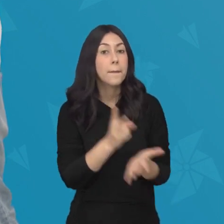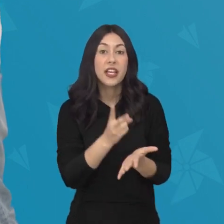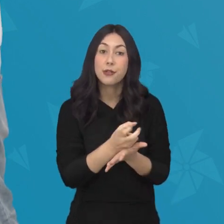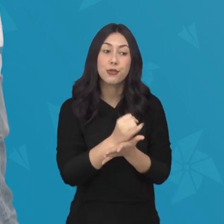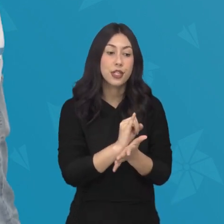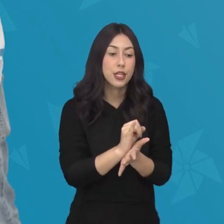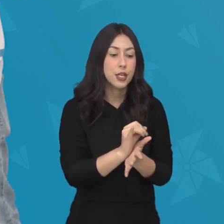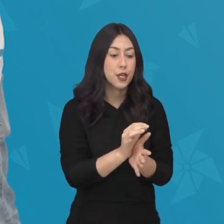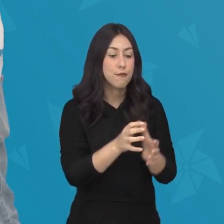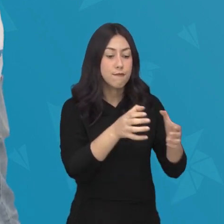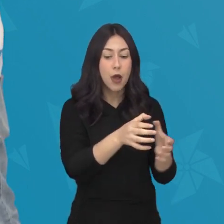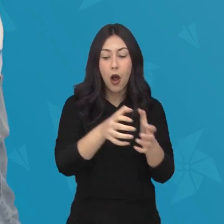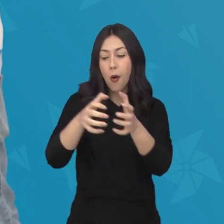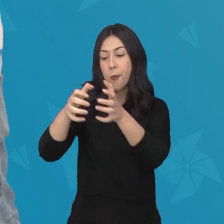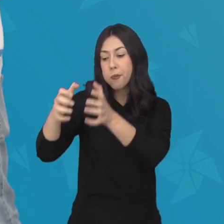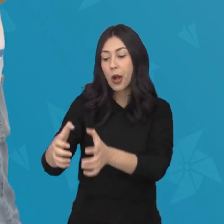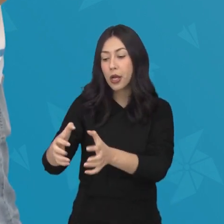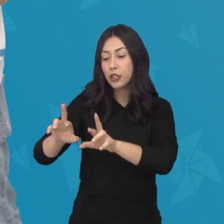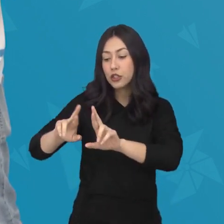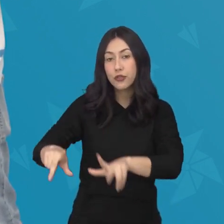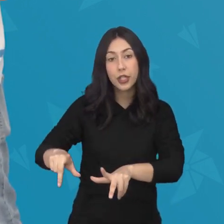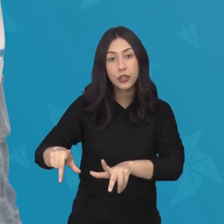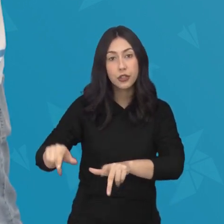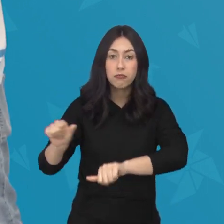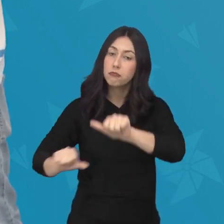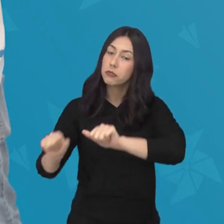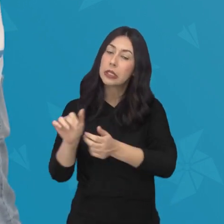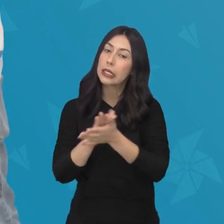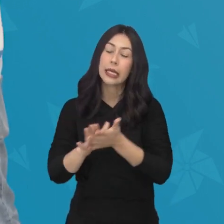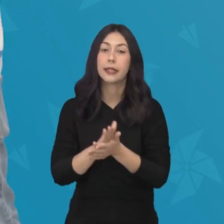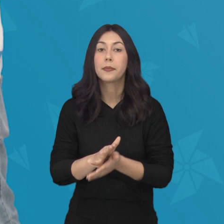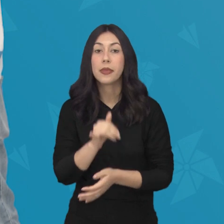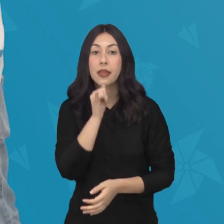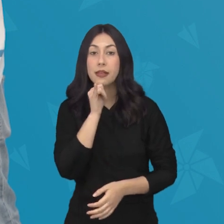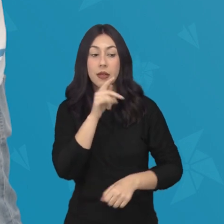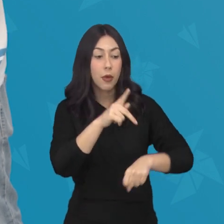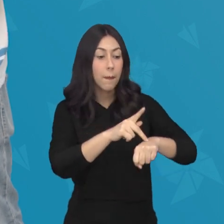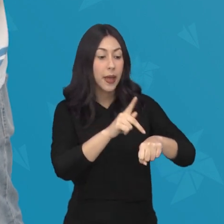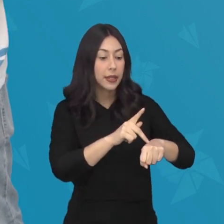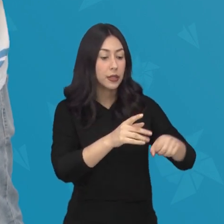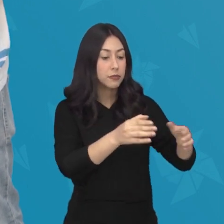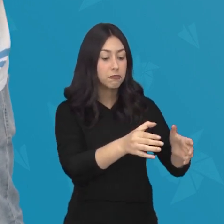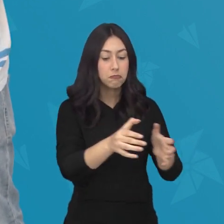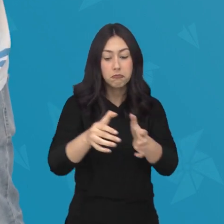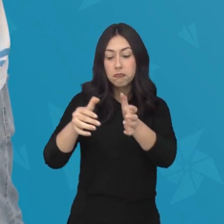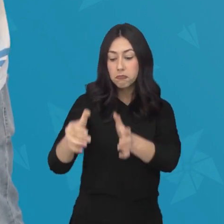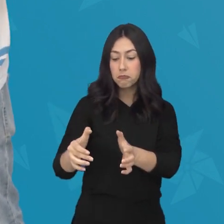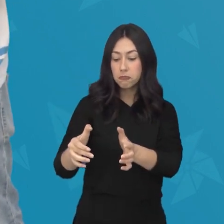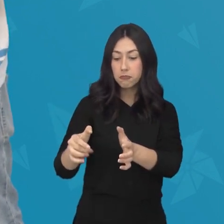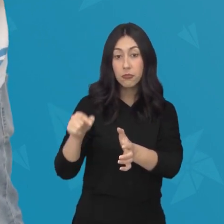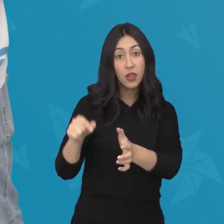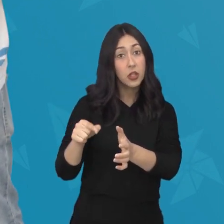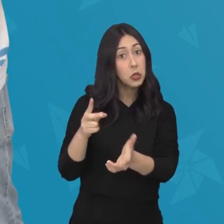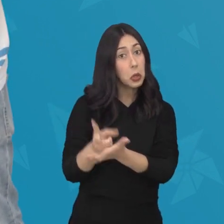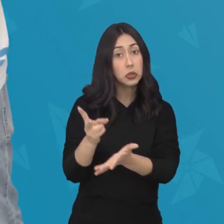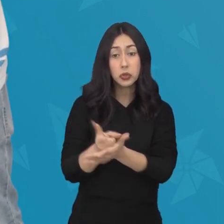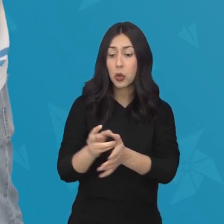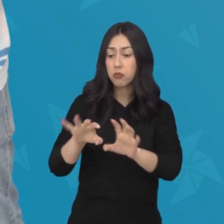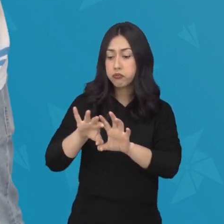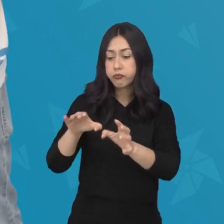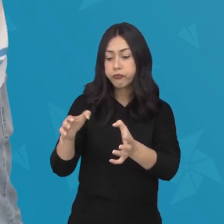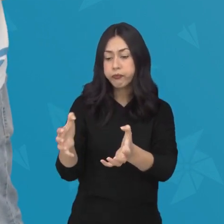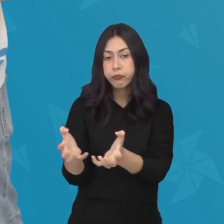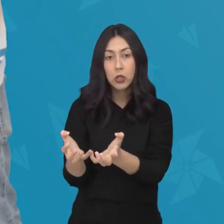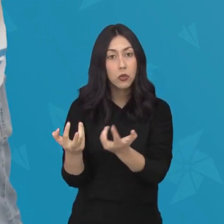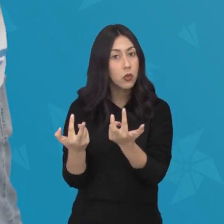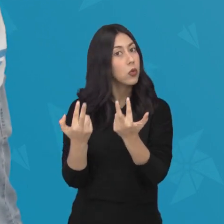si. Então, se você colocar uma pedra aqui, ela vai se manter naquele mesmo formato de pedra. Vai ter que ter uma ação muito longa do tempo e da natureza